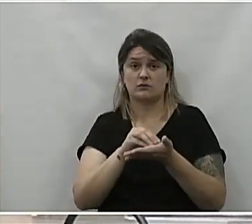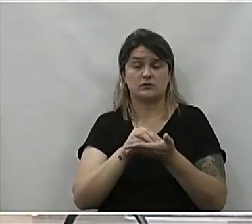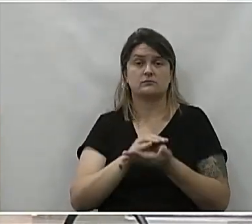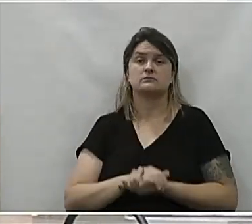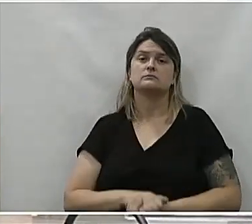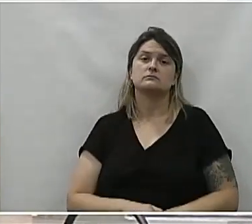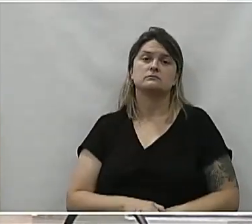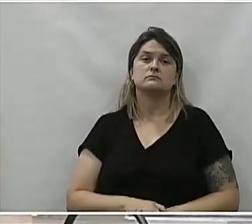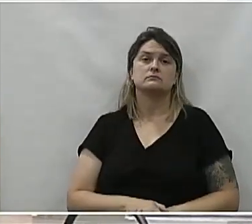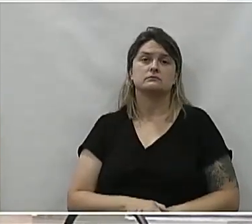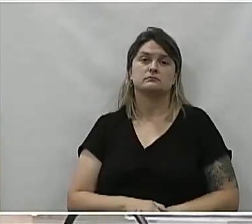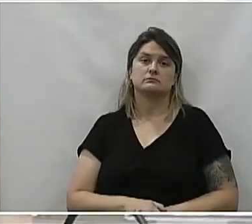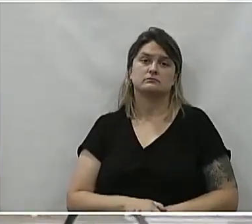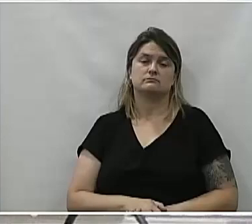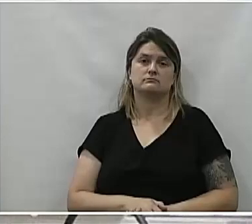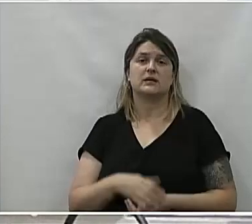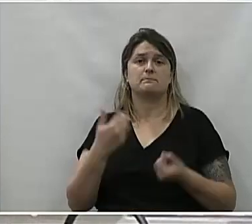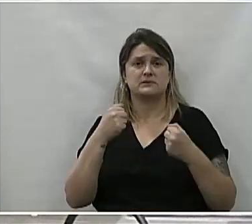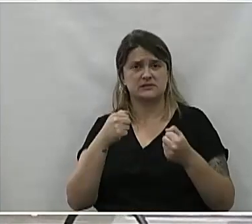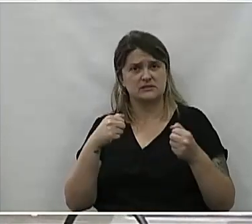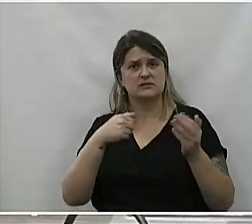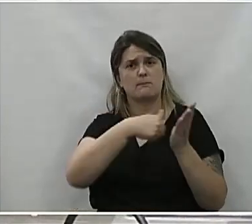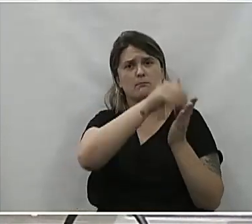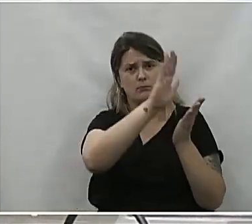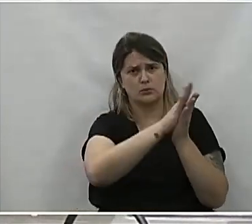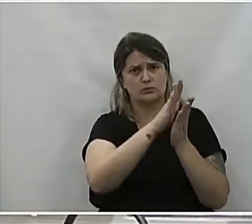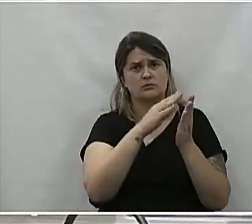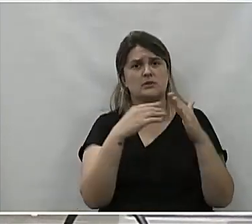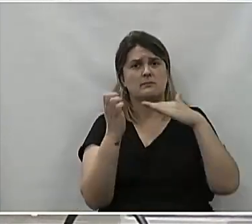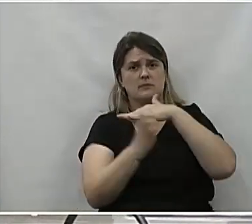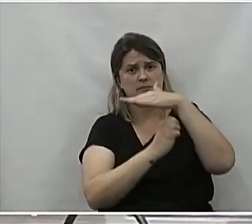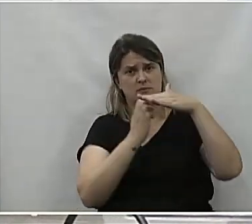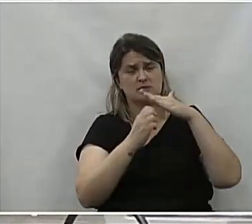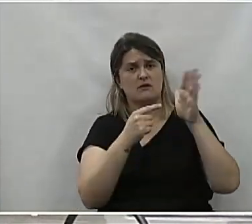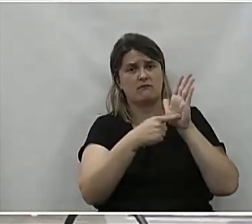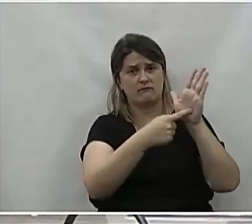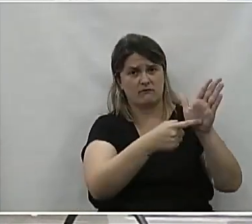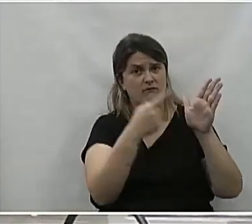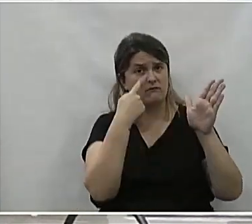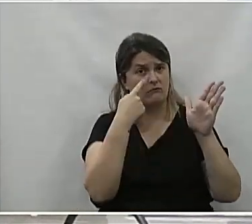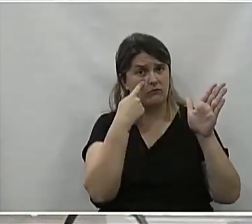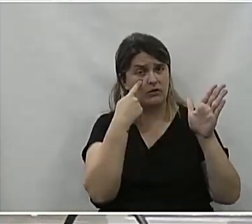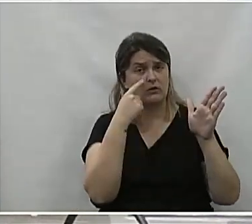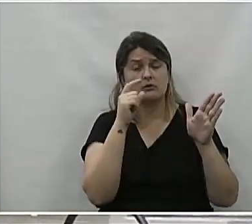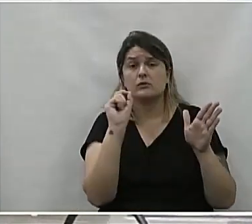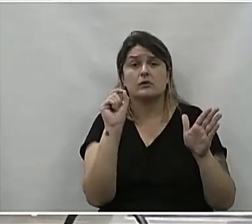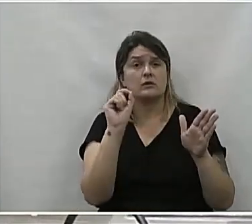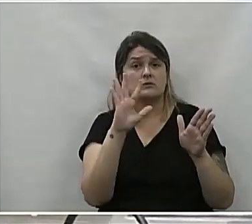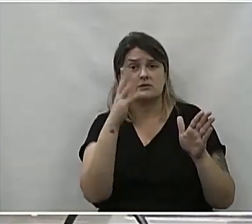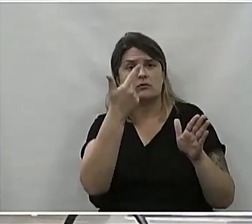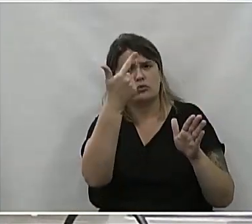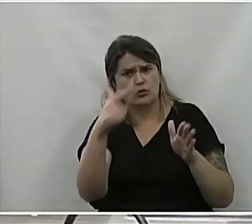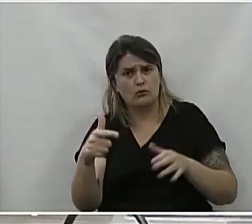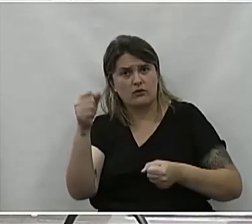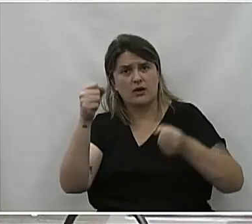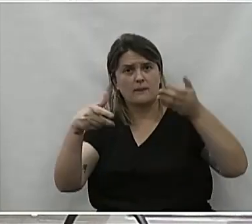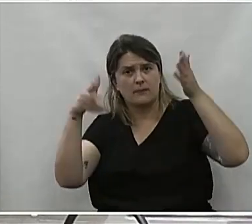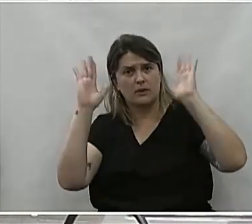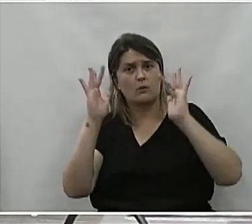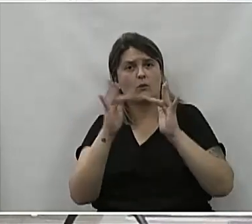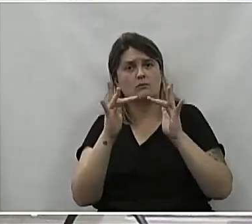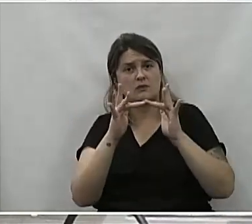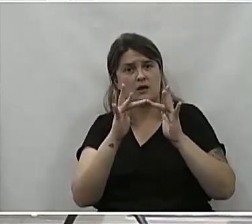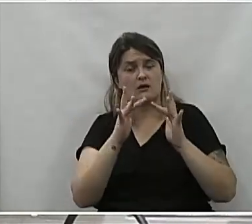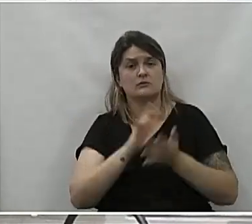município Tem que ser Notificado A empresa Notificado Para que seja Feito E passado novamente Entrei em contato Com a